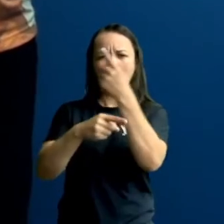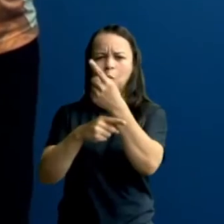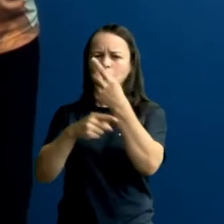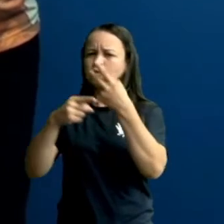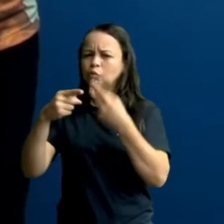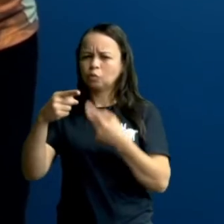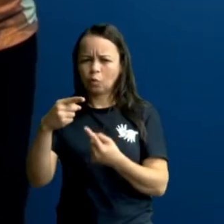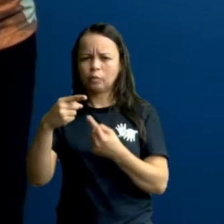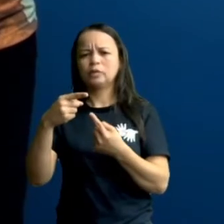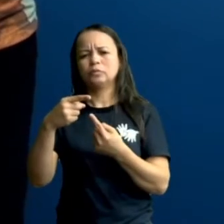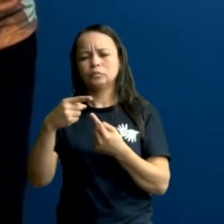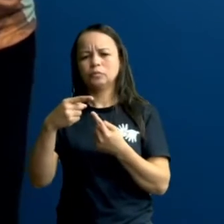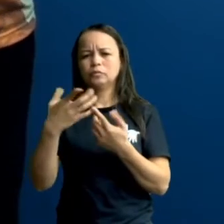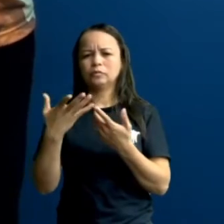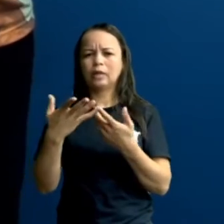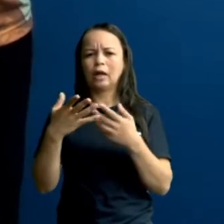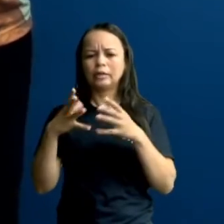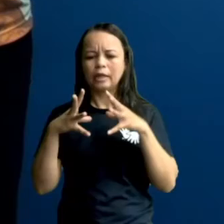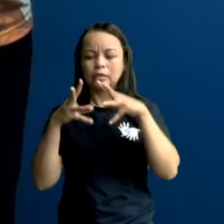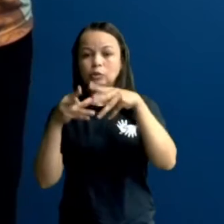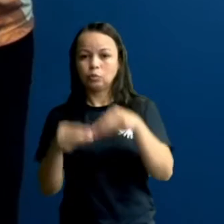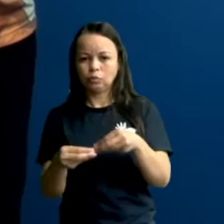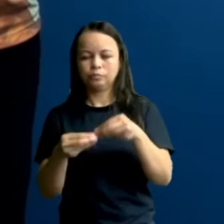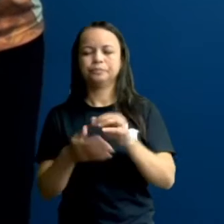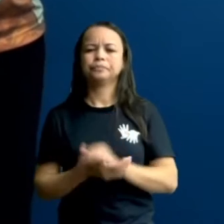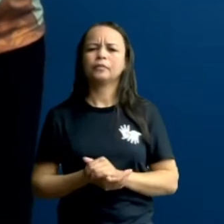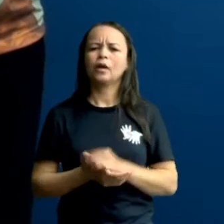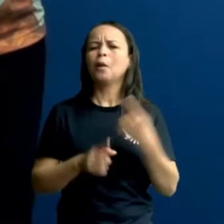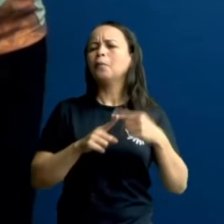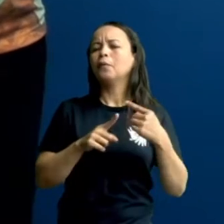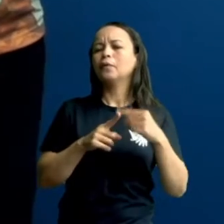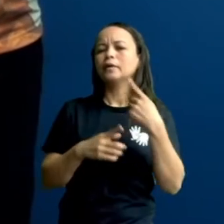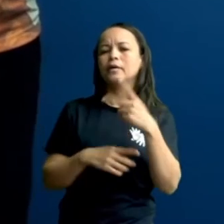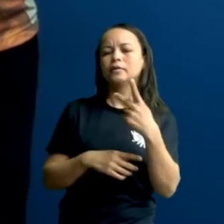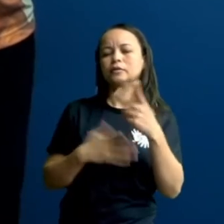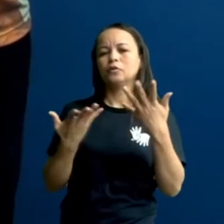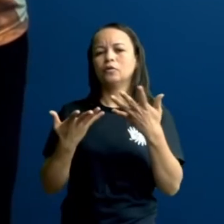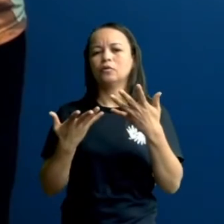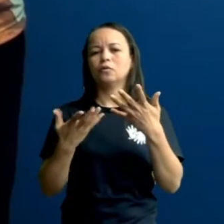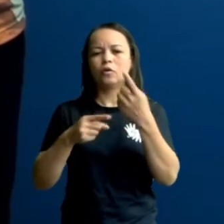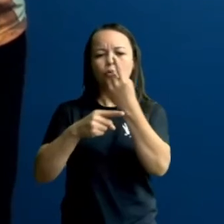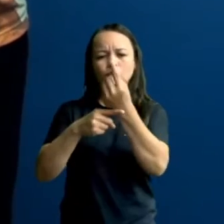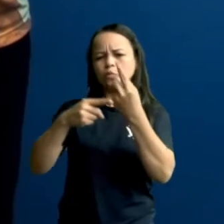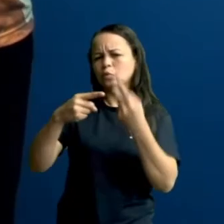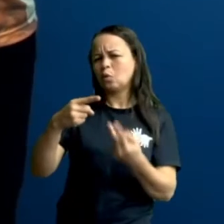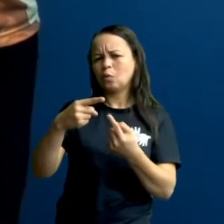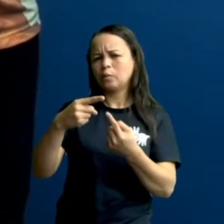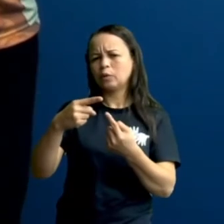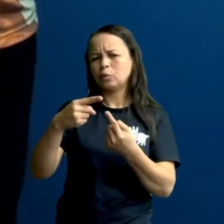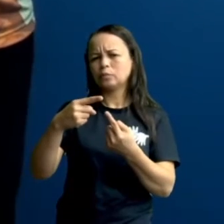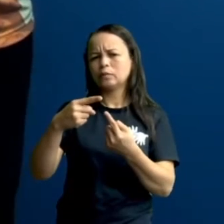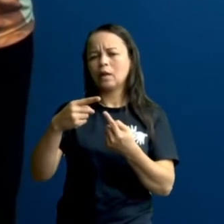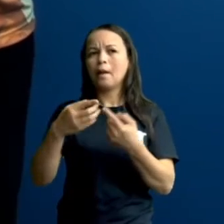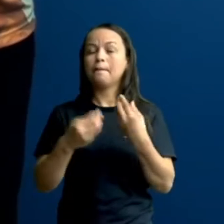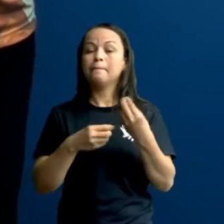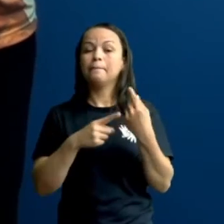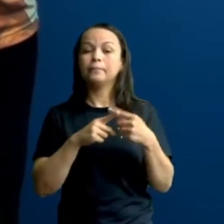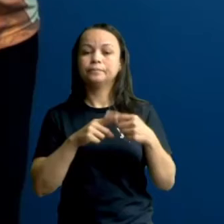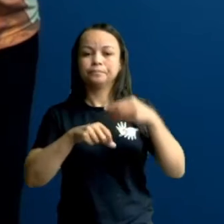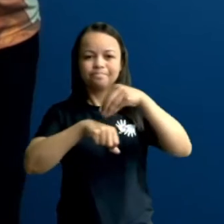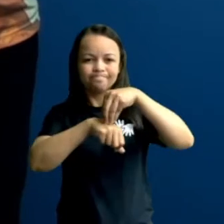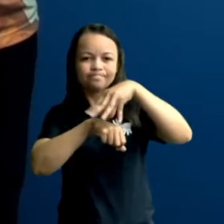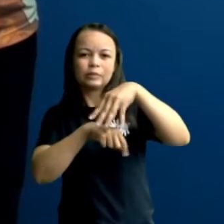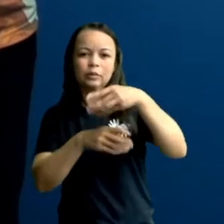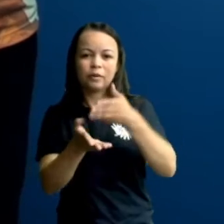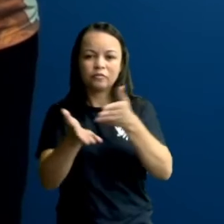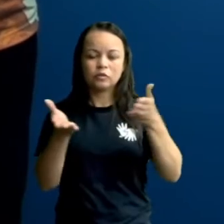dá a ideia de inteiro, tá? E aí, por que a senhora colocou a fração 1 sobre 1? Porque tem uma dica para dar a vocês que eu vou